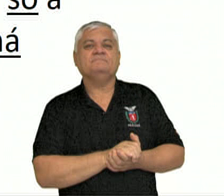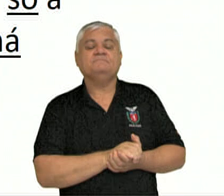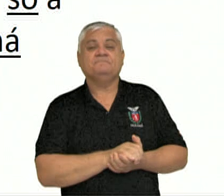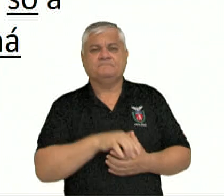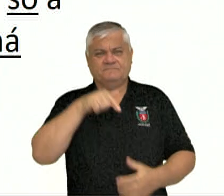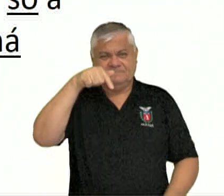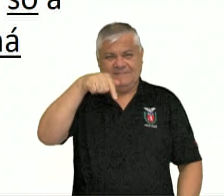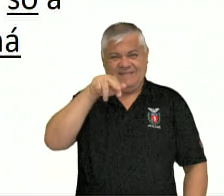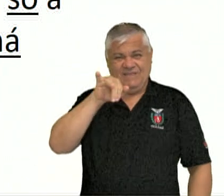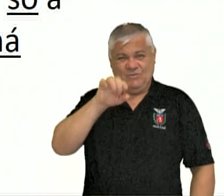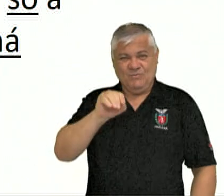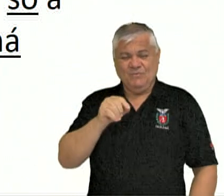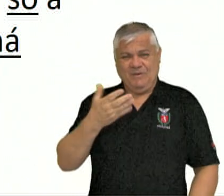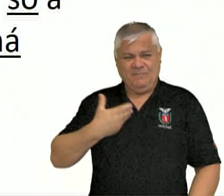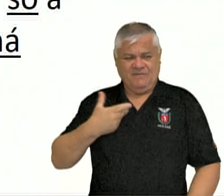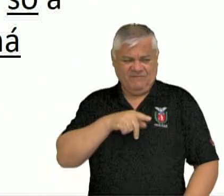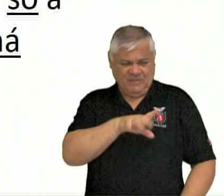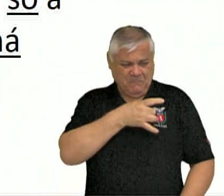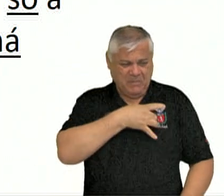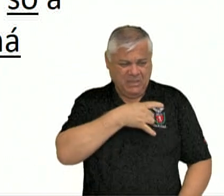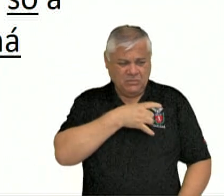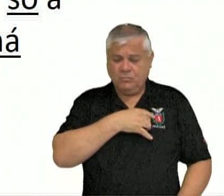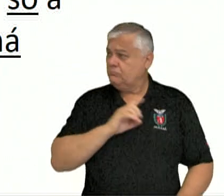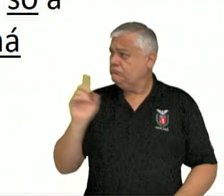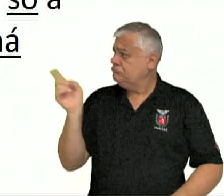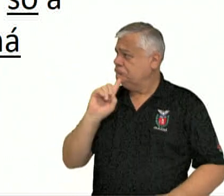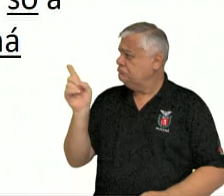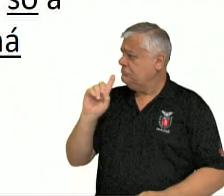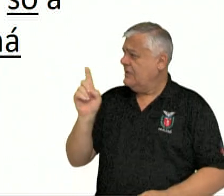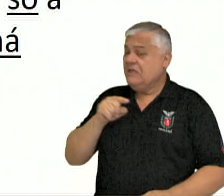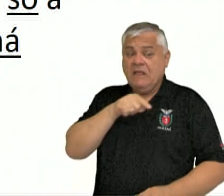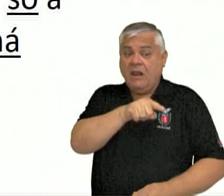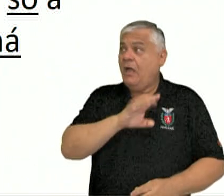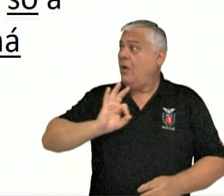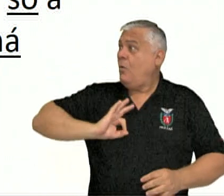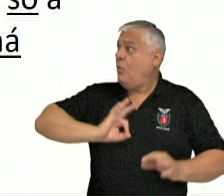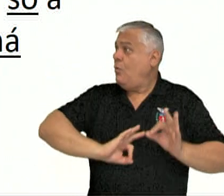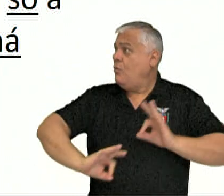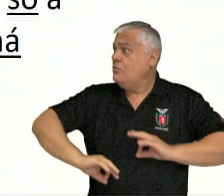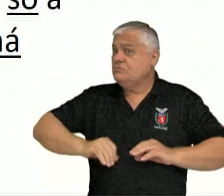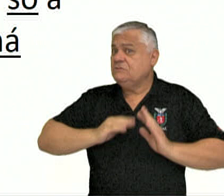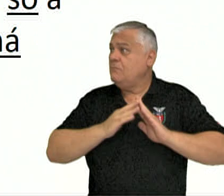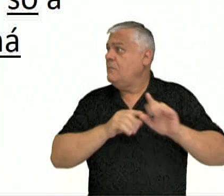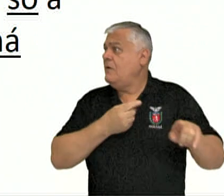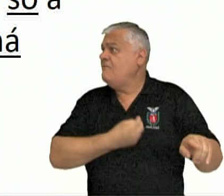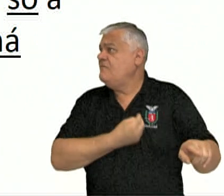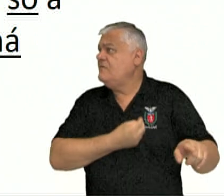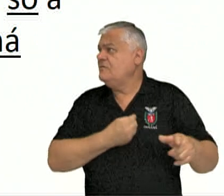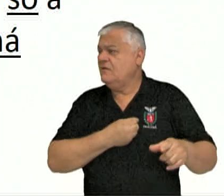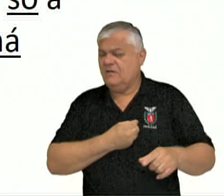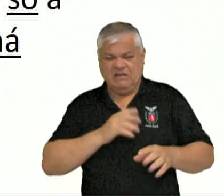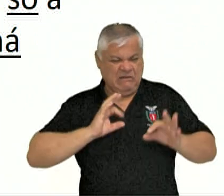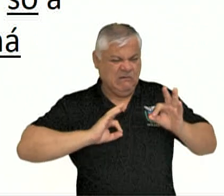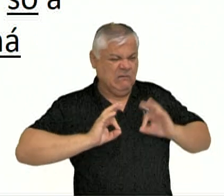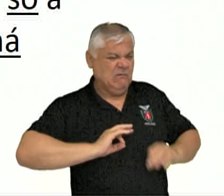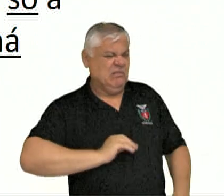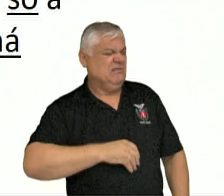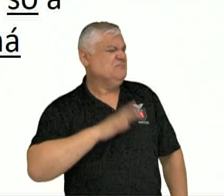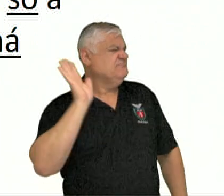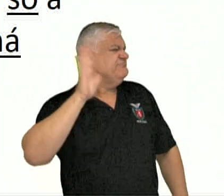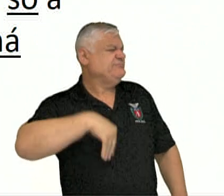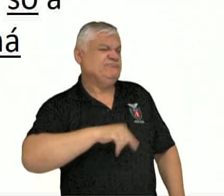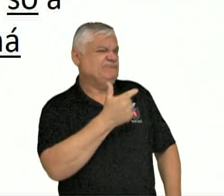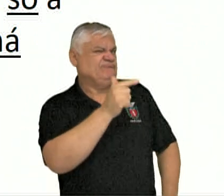Kiko perguntava: não tem medo? E se tiver alguma onça morando lá? Onça? Não pode